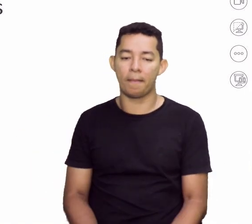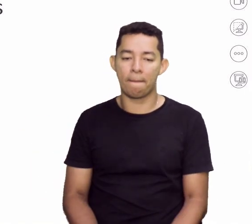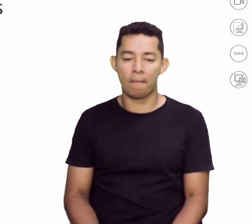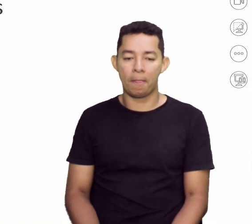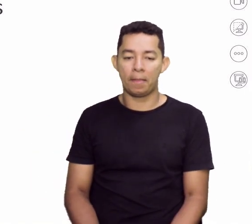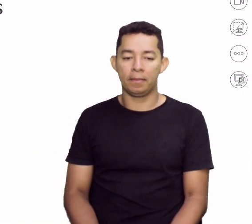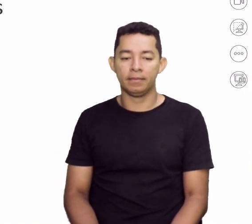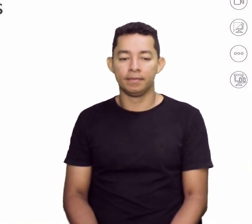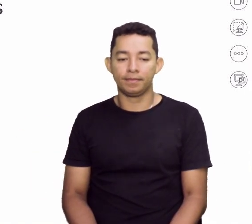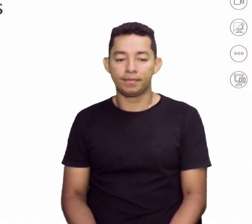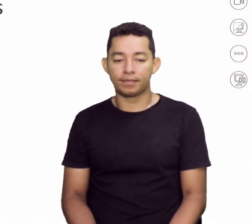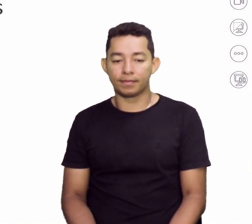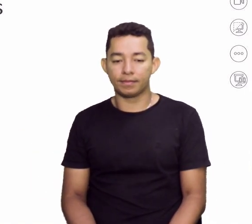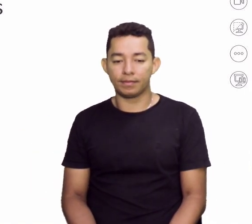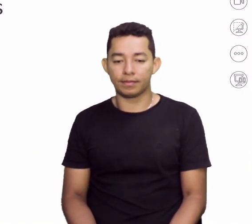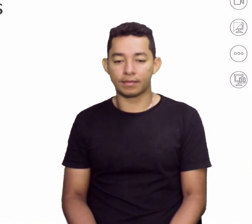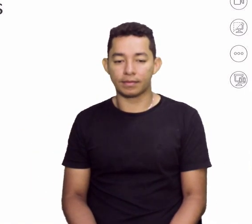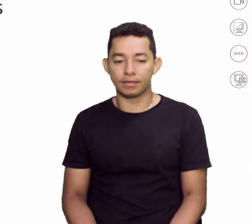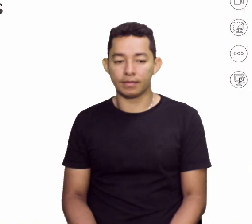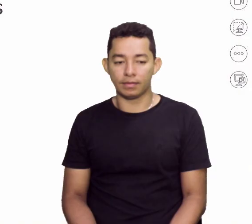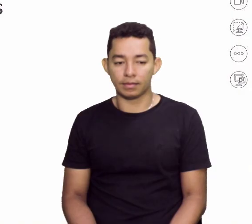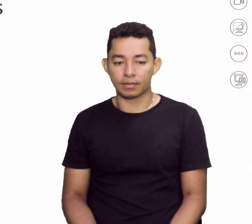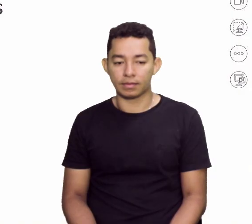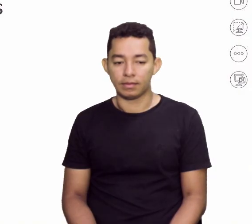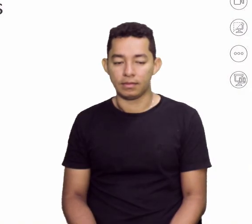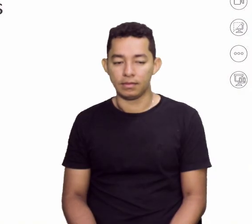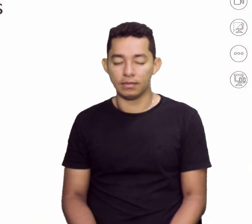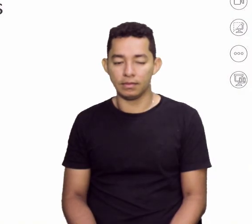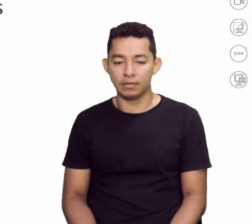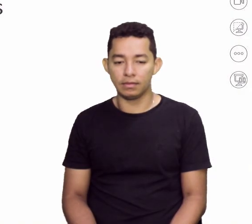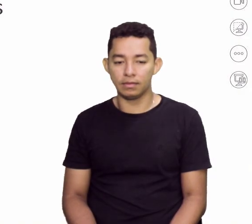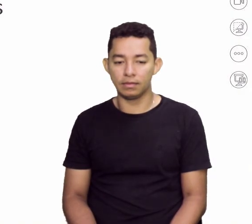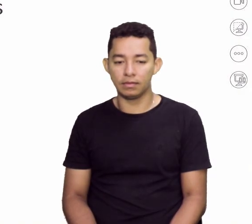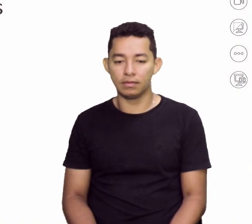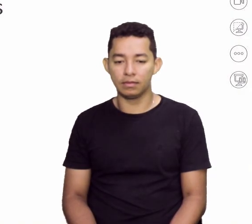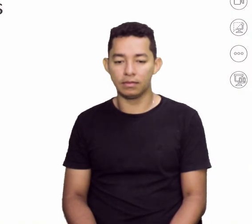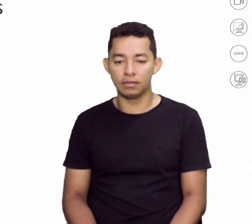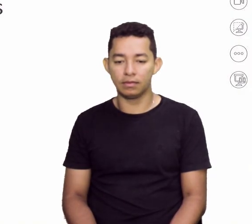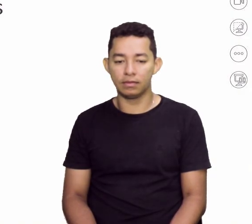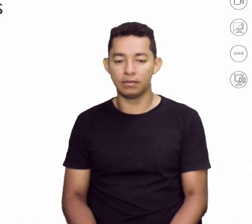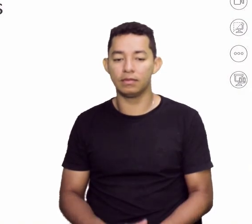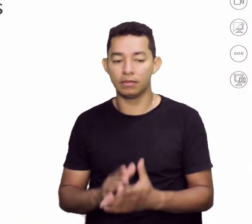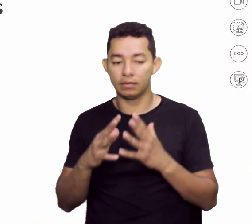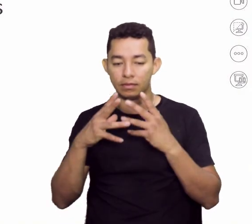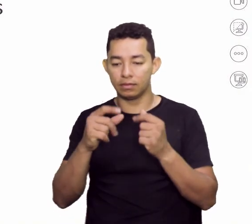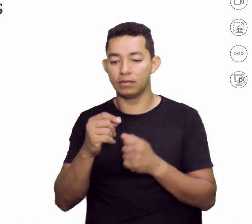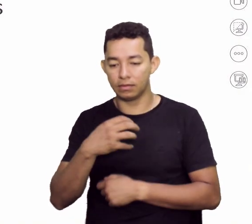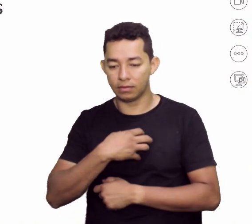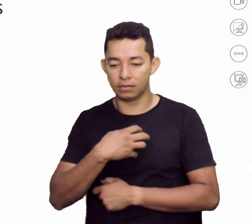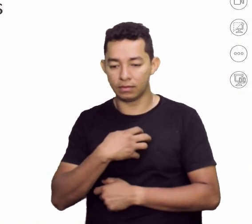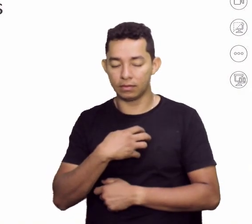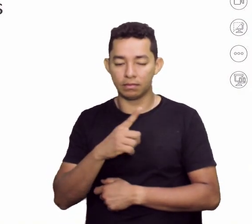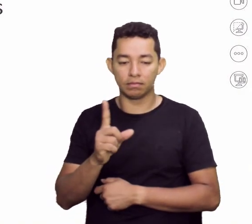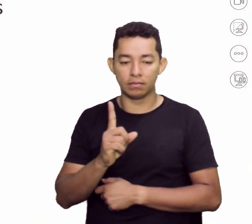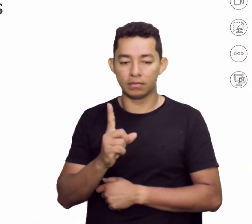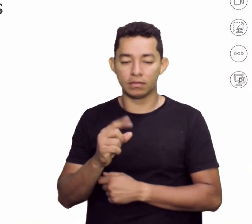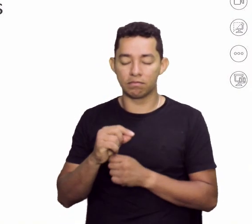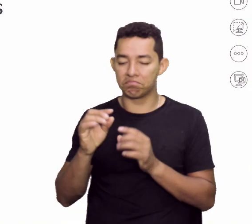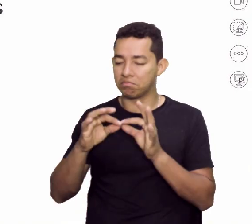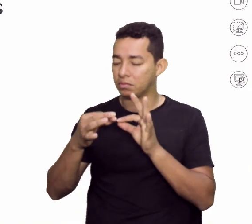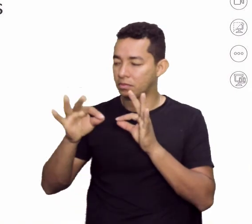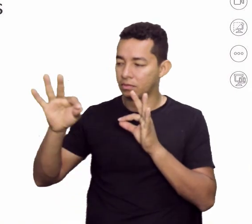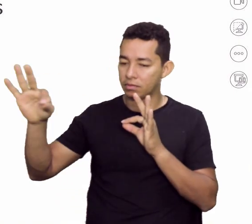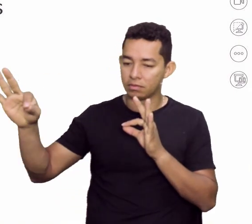né? A maneira dos caracteres e tudo mais, mas que, de todo modo, não está assim tão